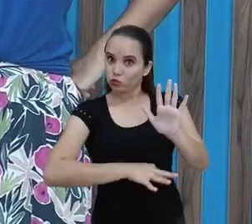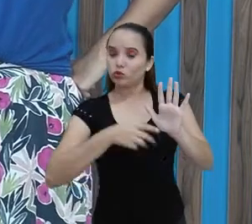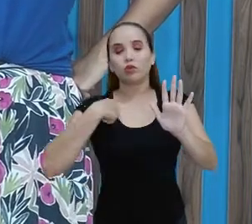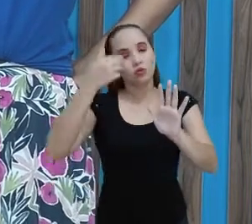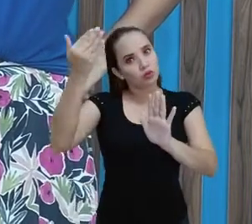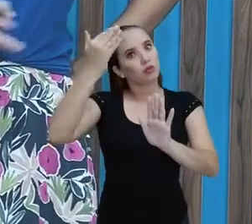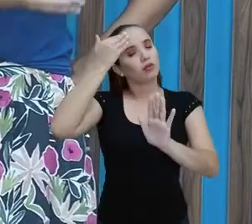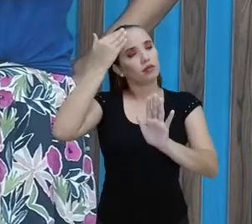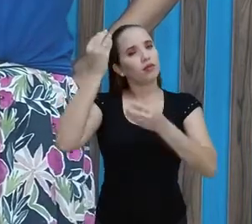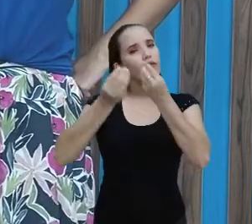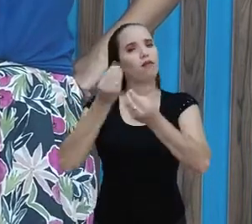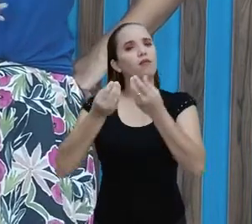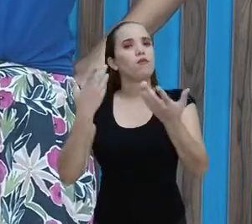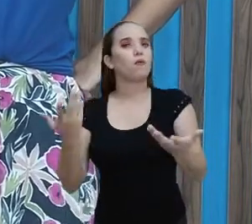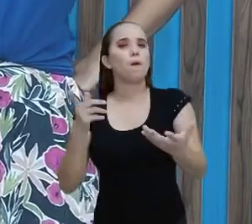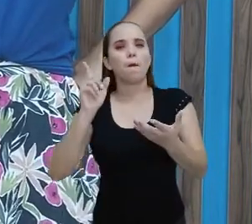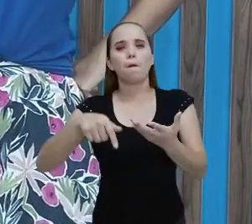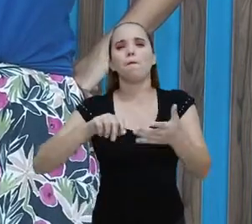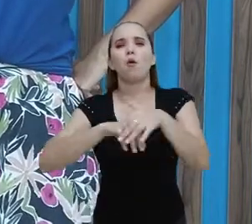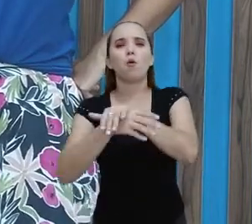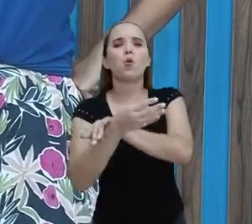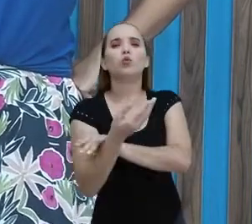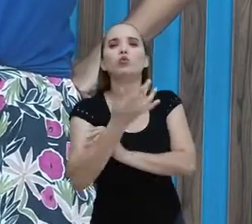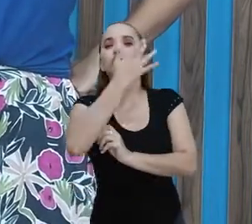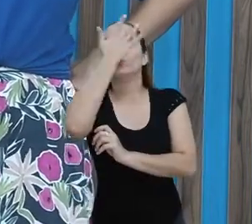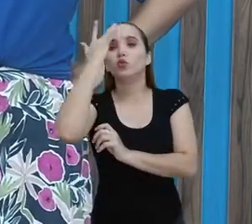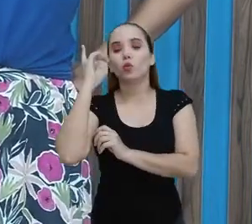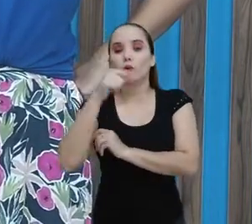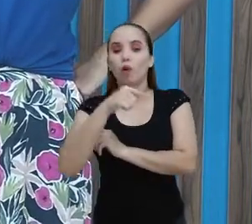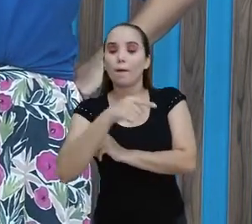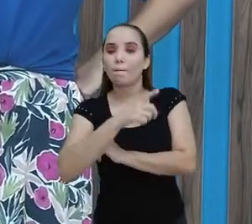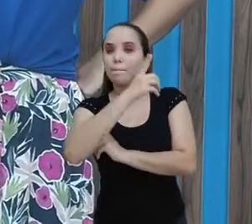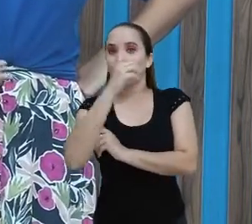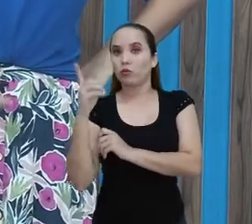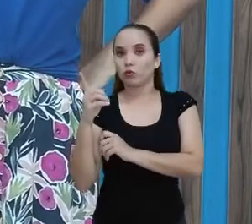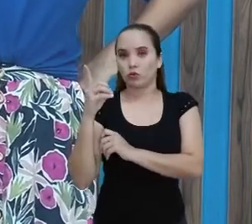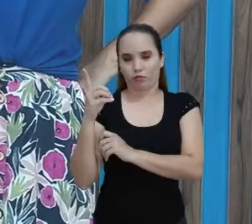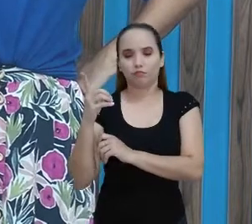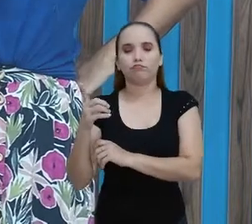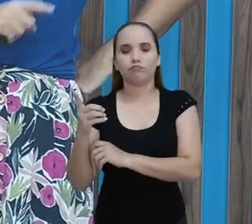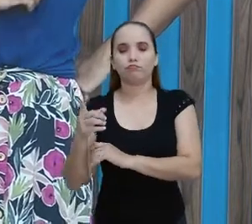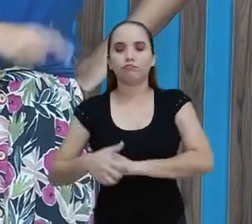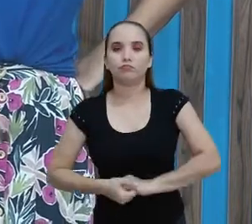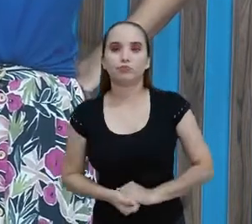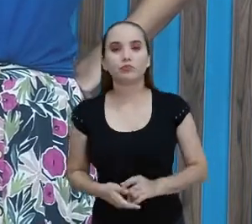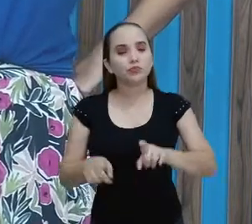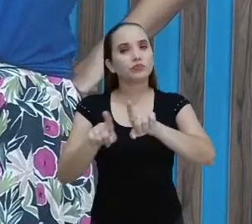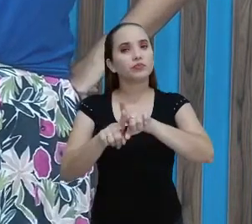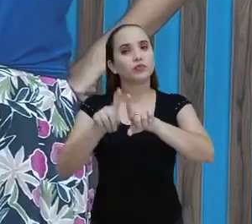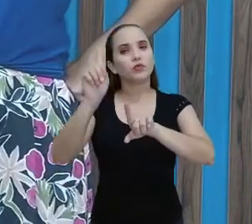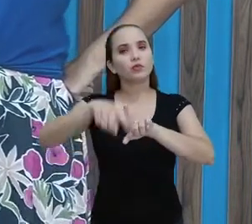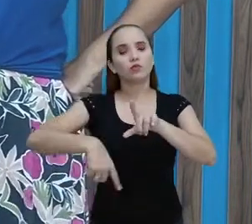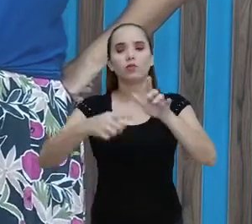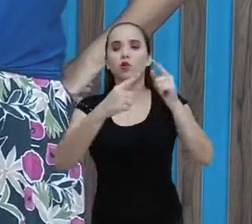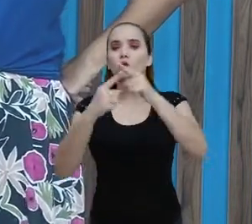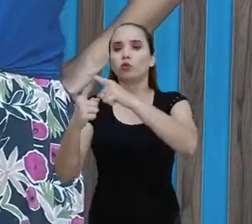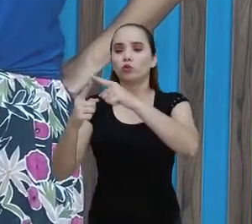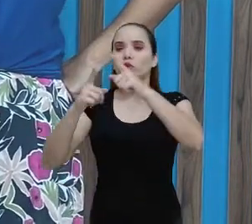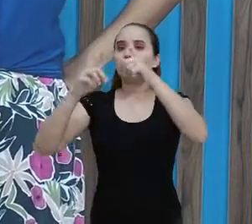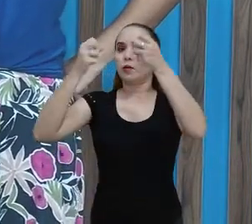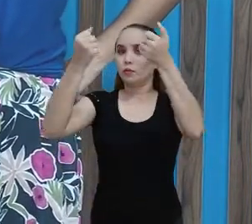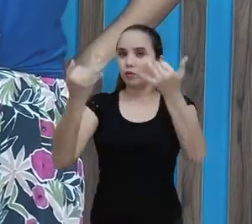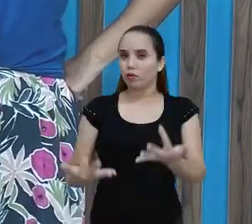descrição para construir essa imagem da pessoa que é João para vocês. E há também a descrição visual